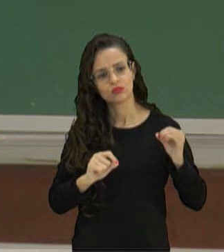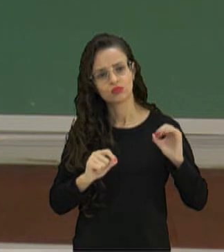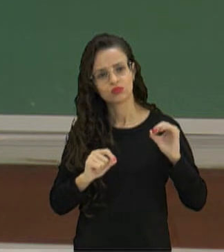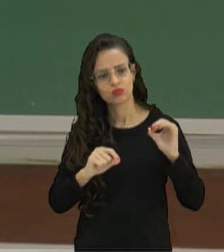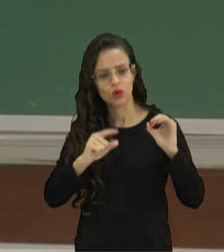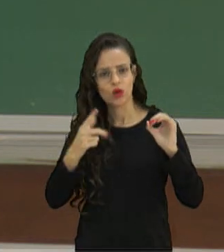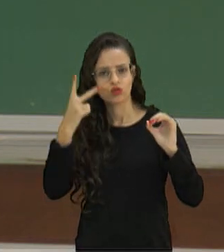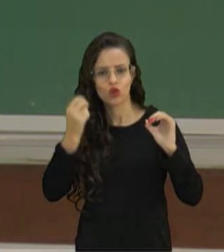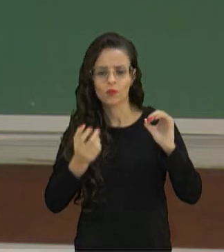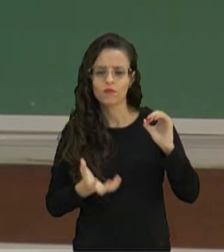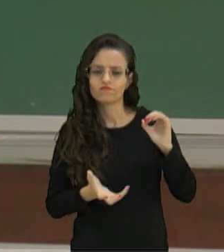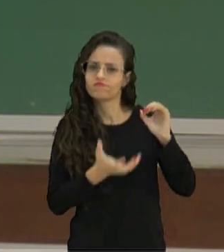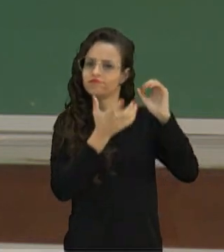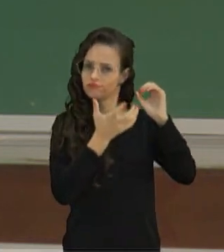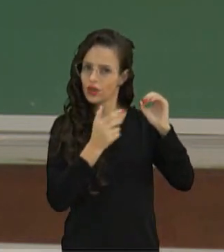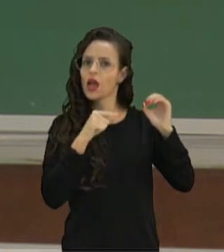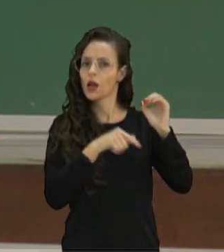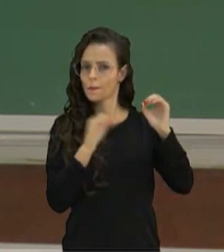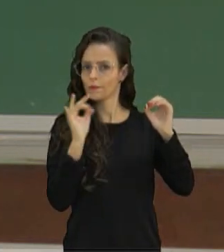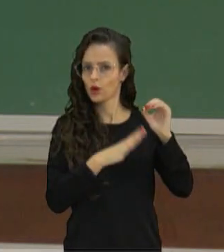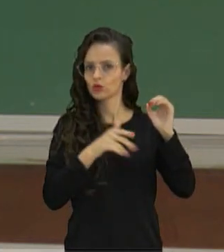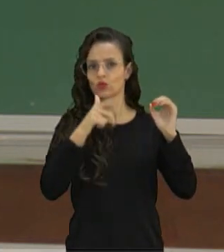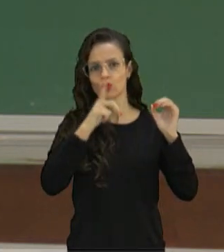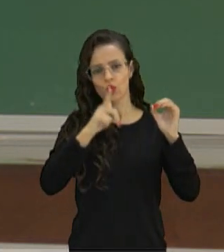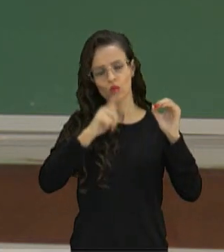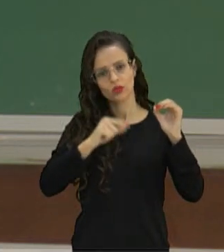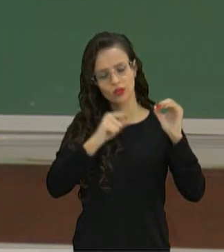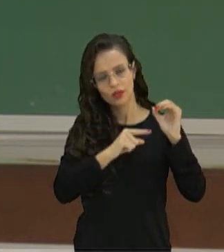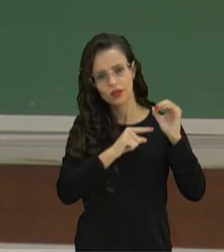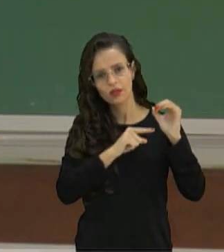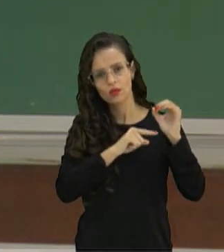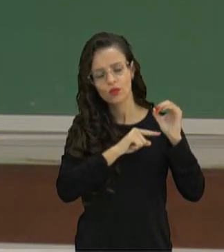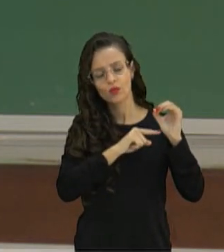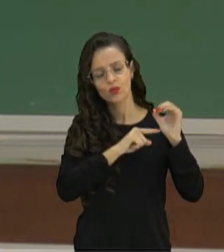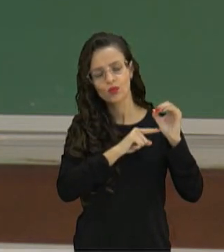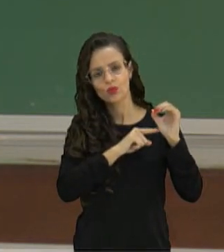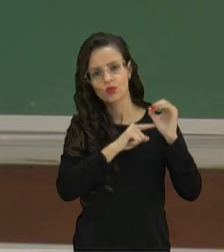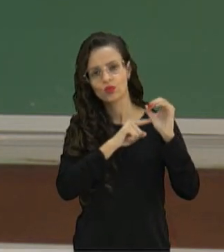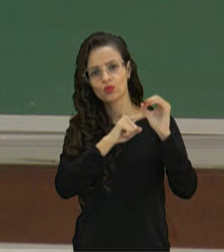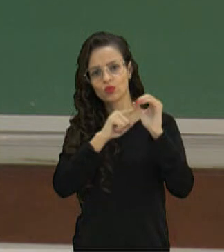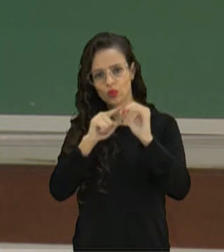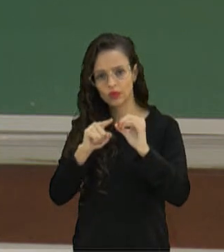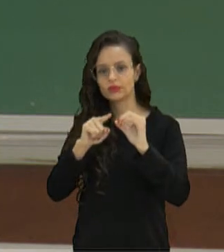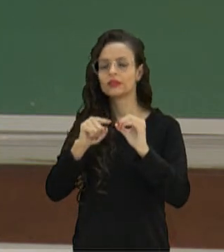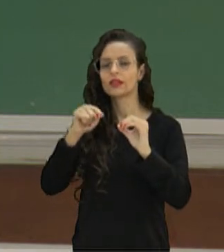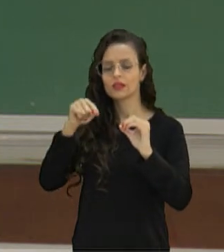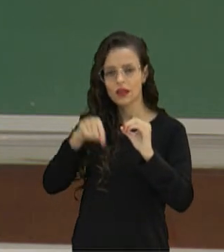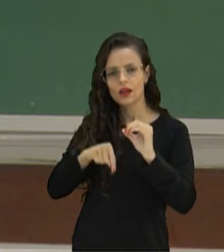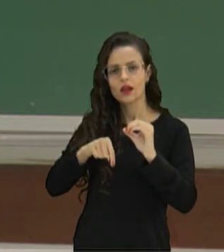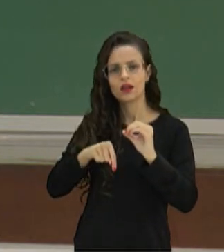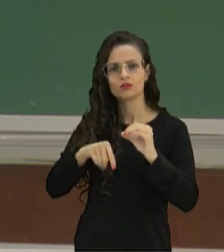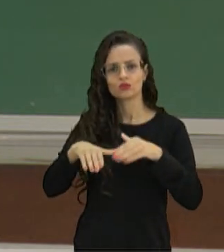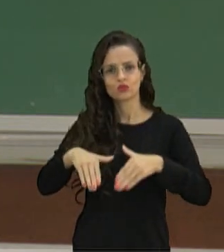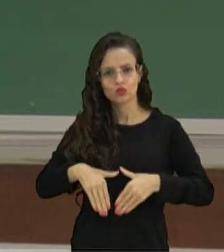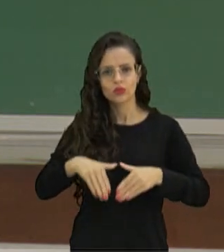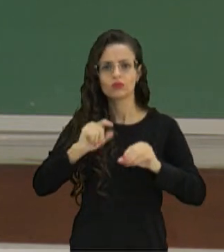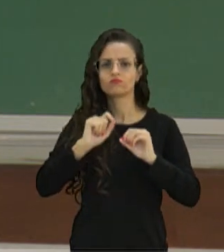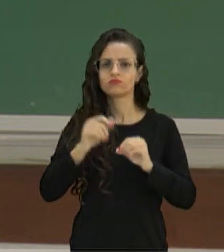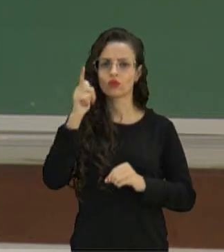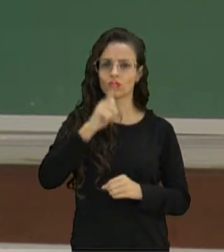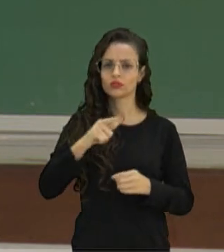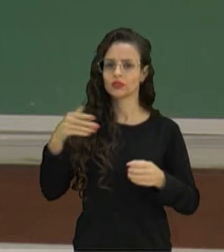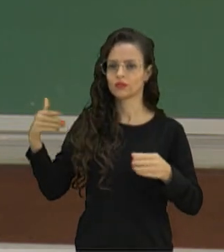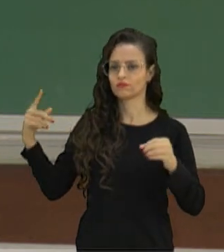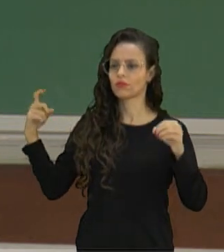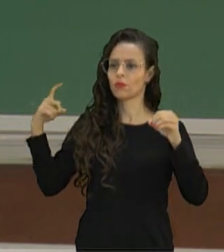aspecto normal de um óvulo, de um ovócito, para ir até o centro do útero e, se possível,